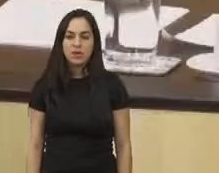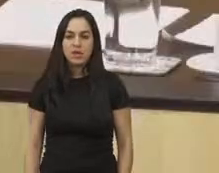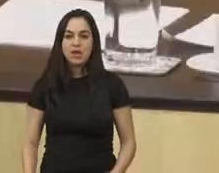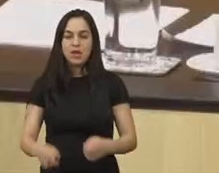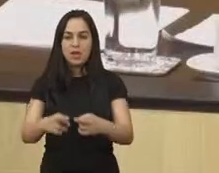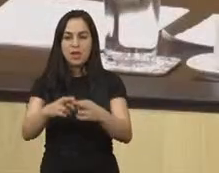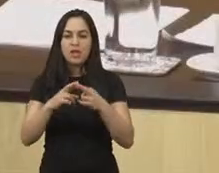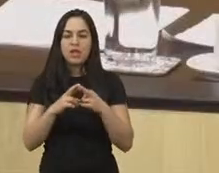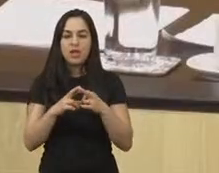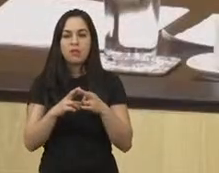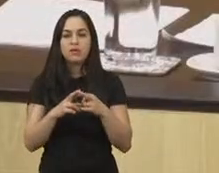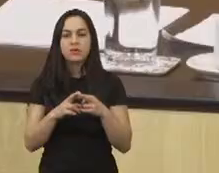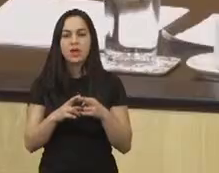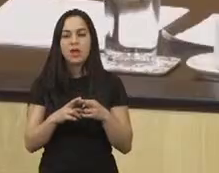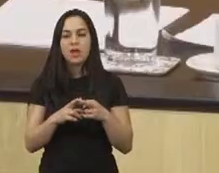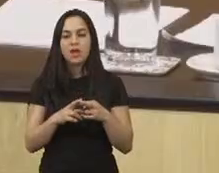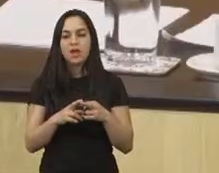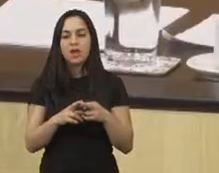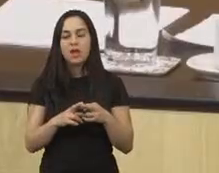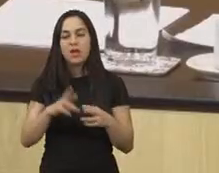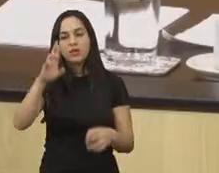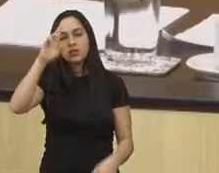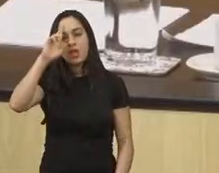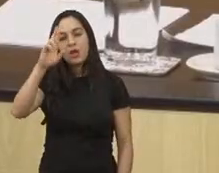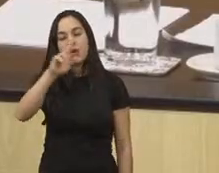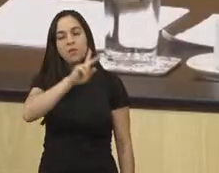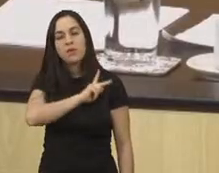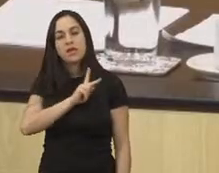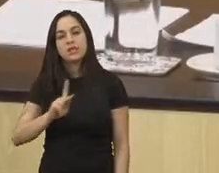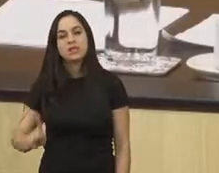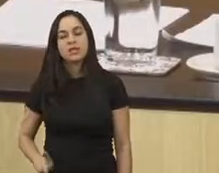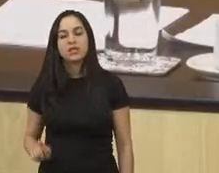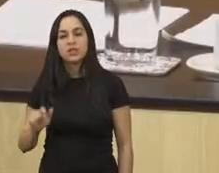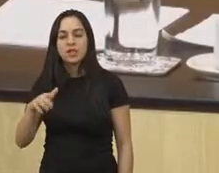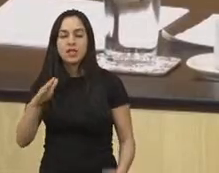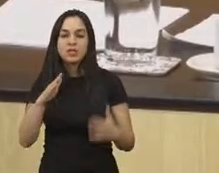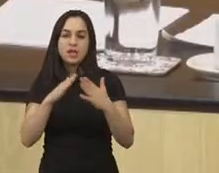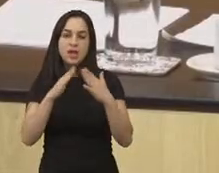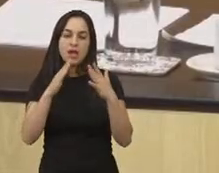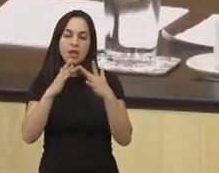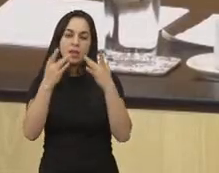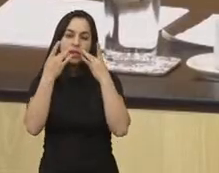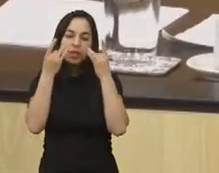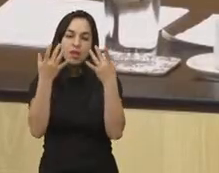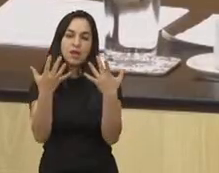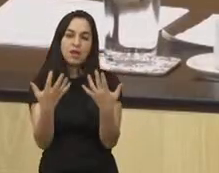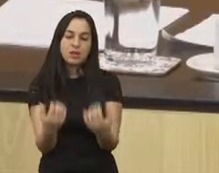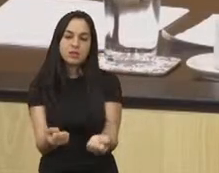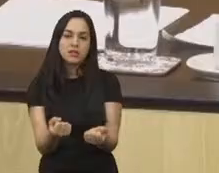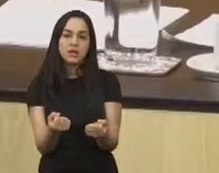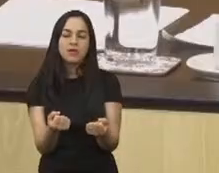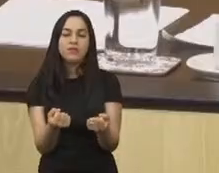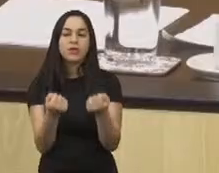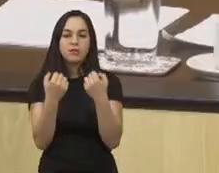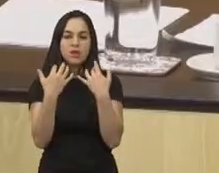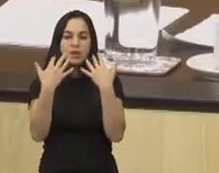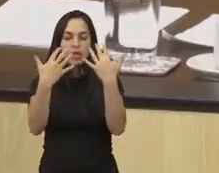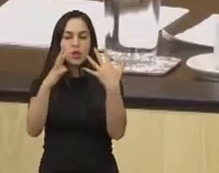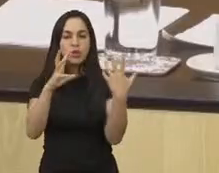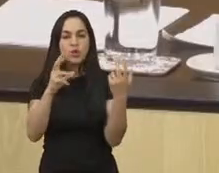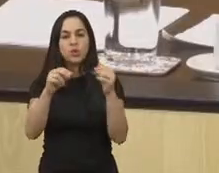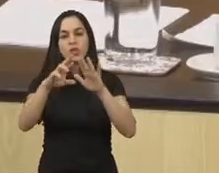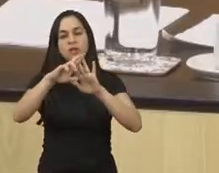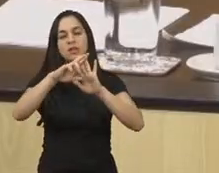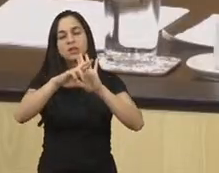Requeremos ao excelentíssimo senhor presidente desta casa, ouvido e aprovado pelo egrégio plenário, cumpridas